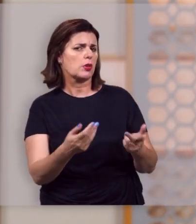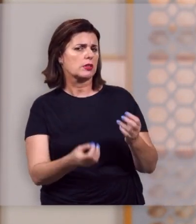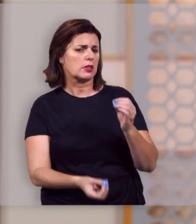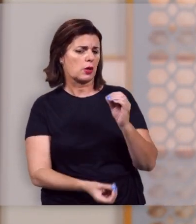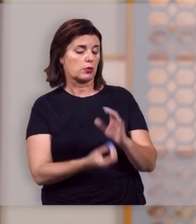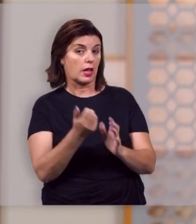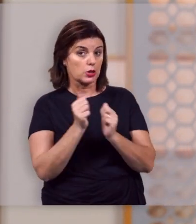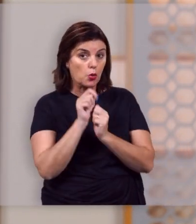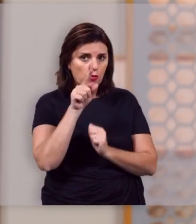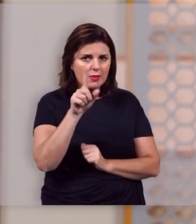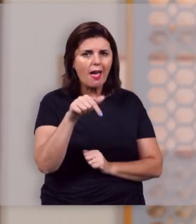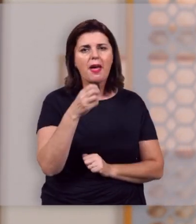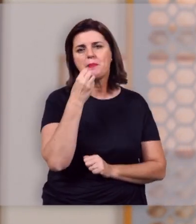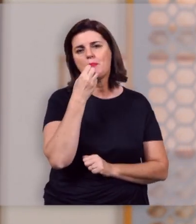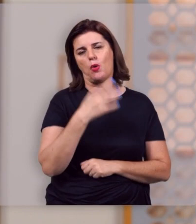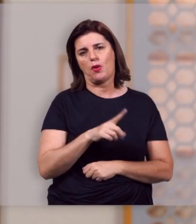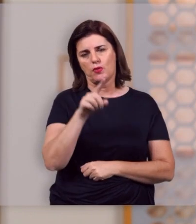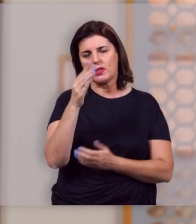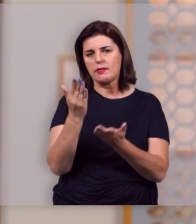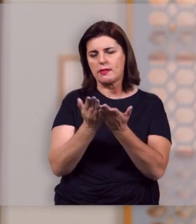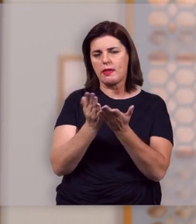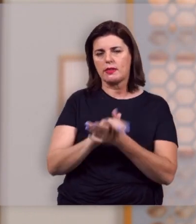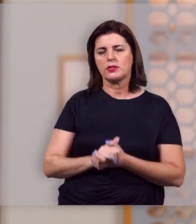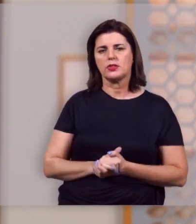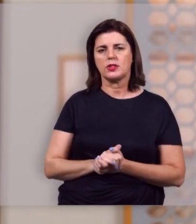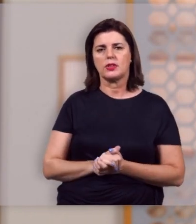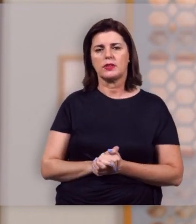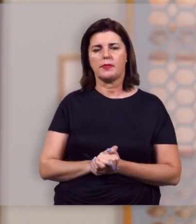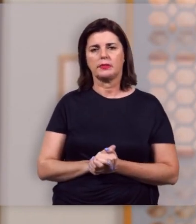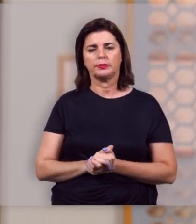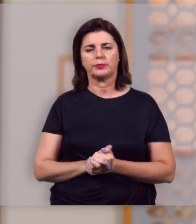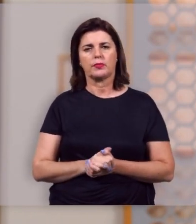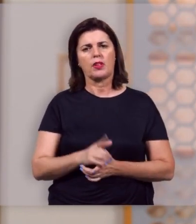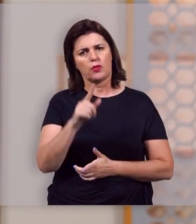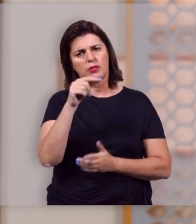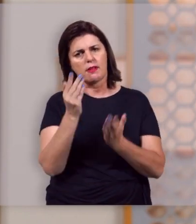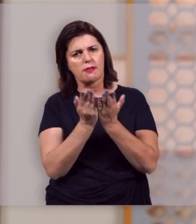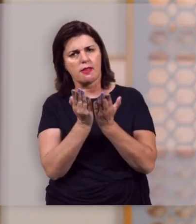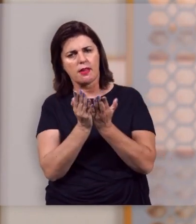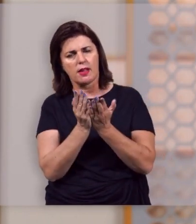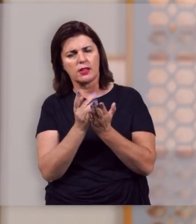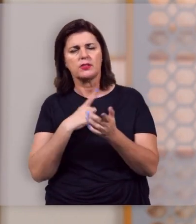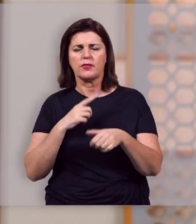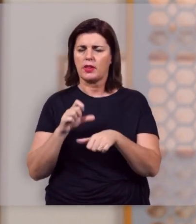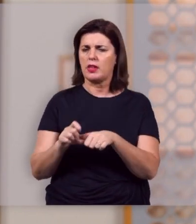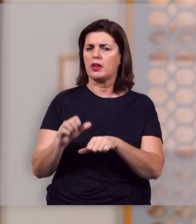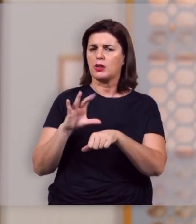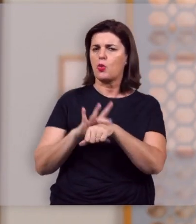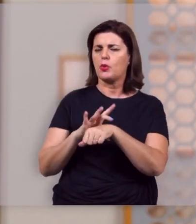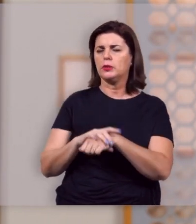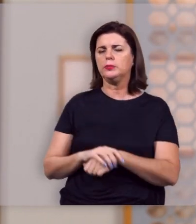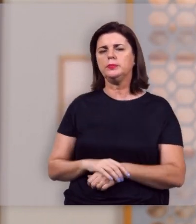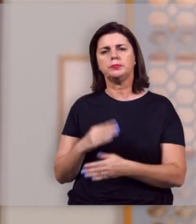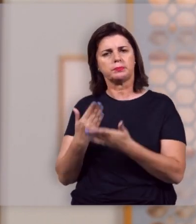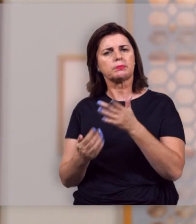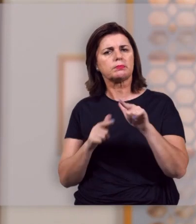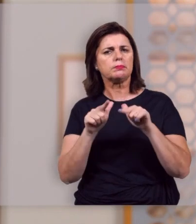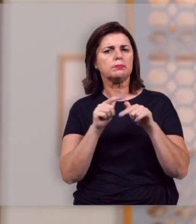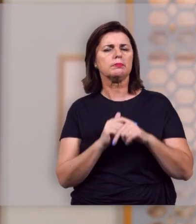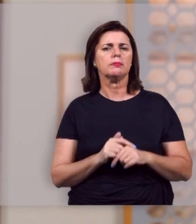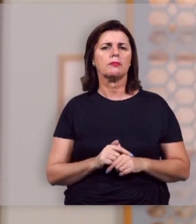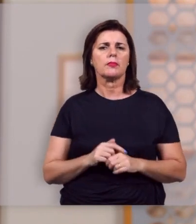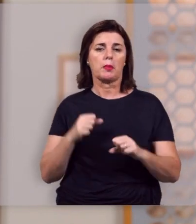você são coisas boas. Você é um cristão e você, como cristão, fica doente,